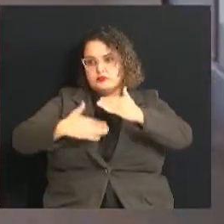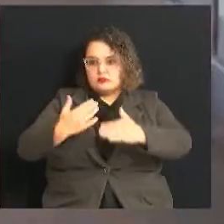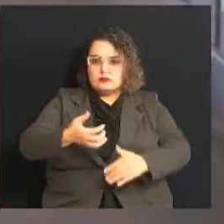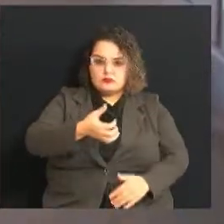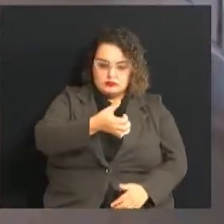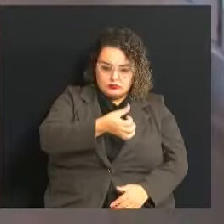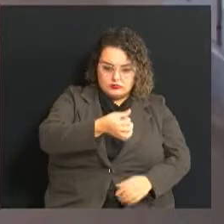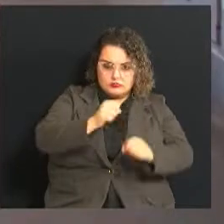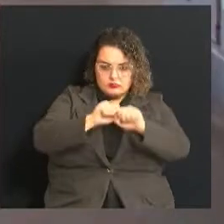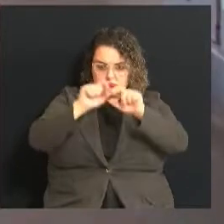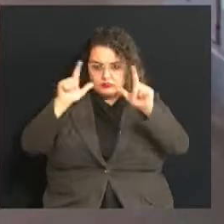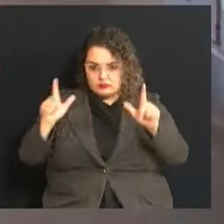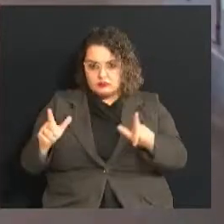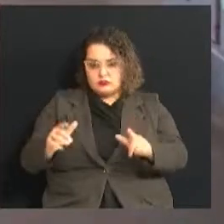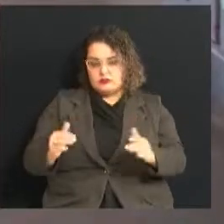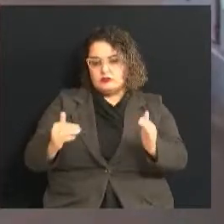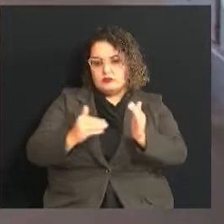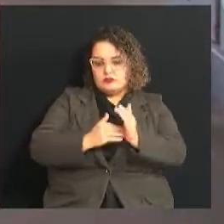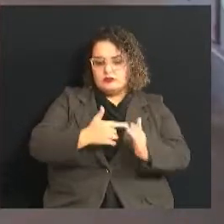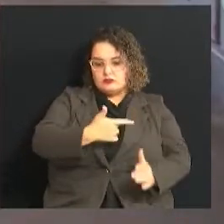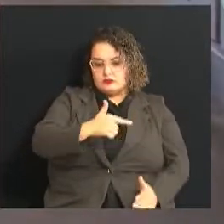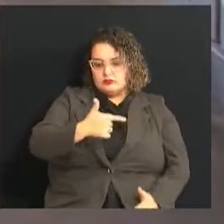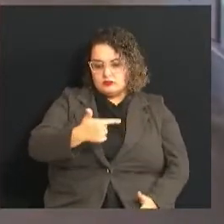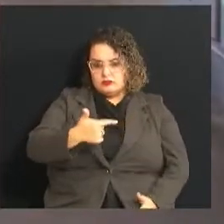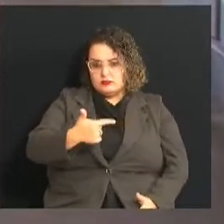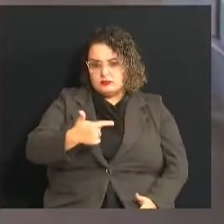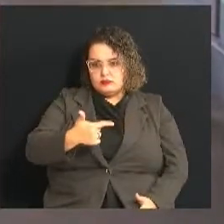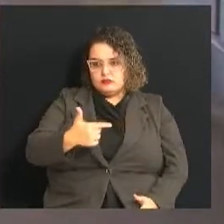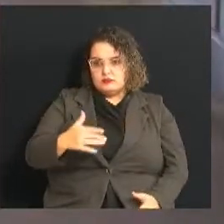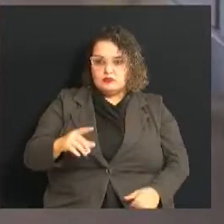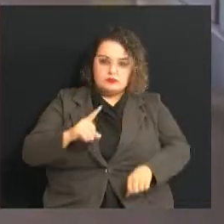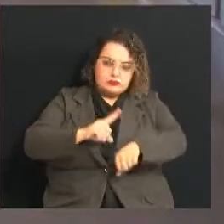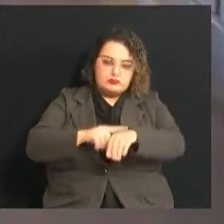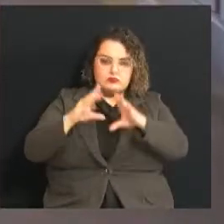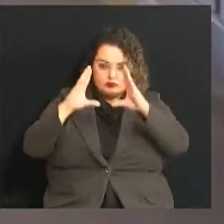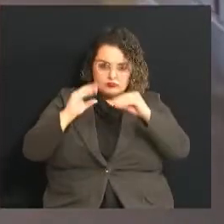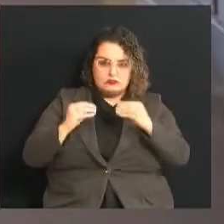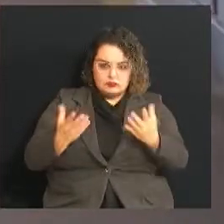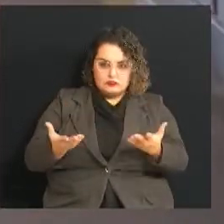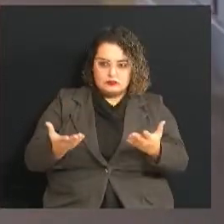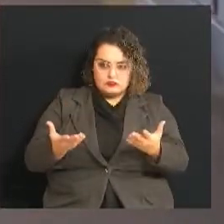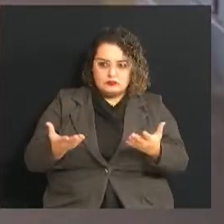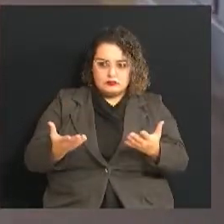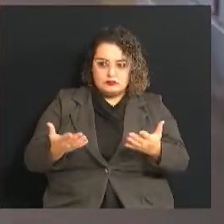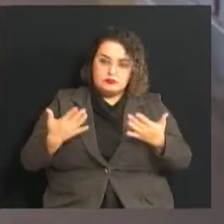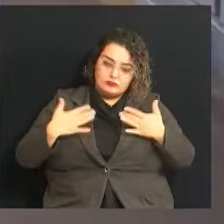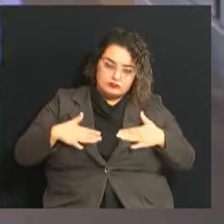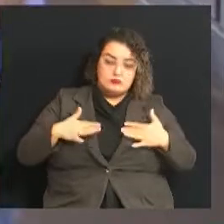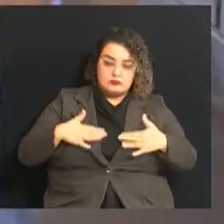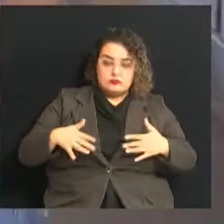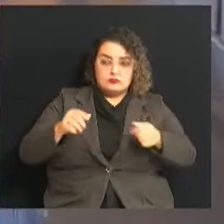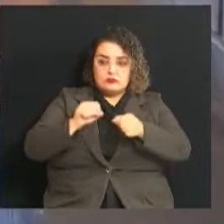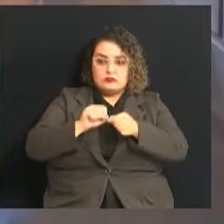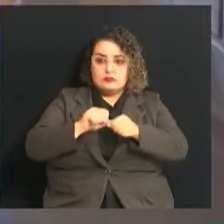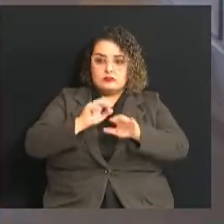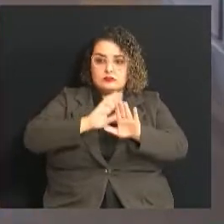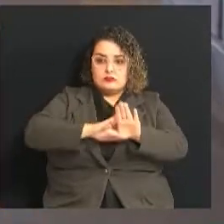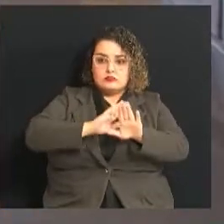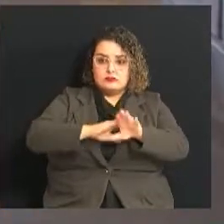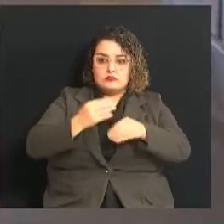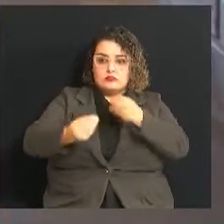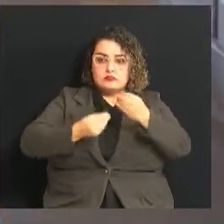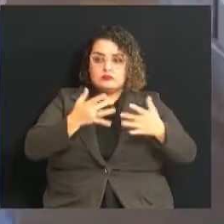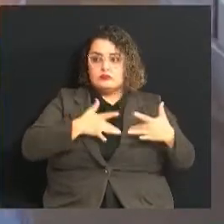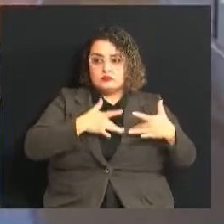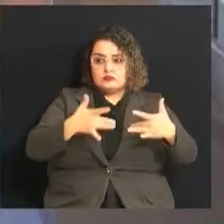22 horas os postos. Eu acho que é um horário de cobertura totalmente tranquilo para se fazer, né, essa ação. Como estão as doações? Está dentro